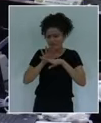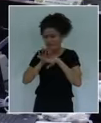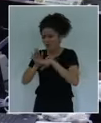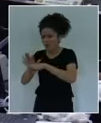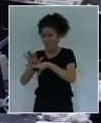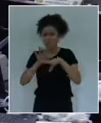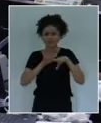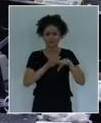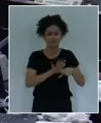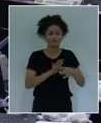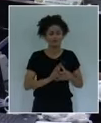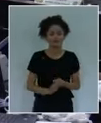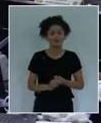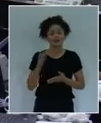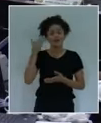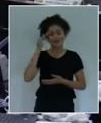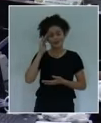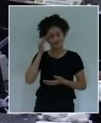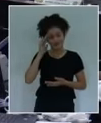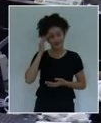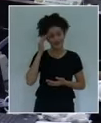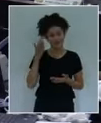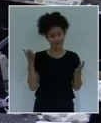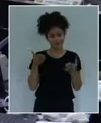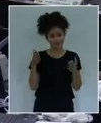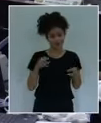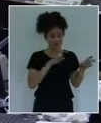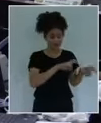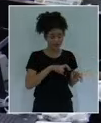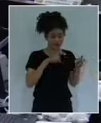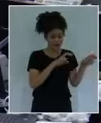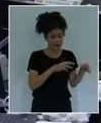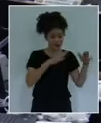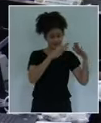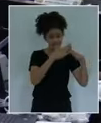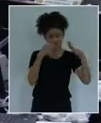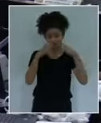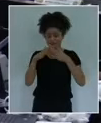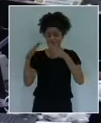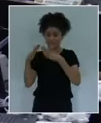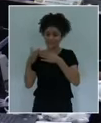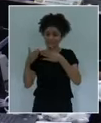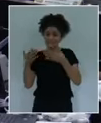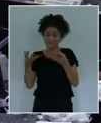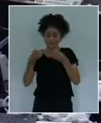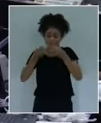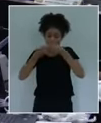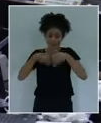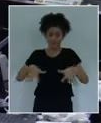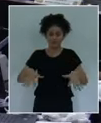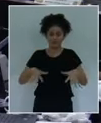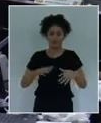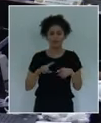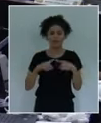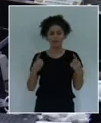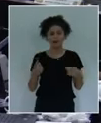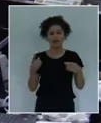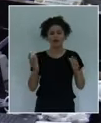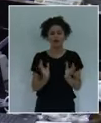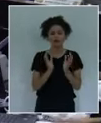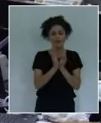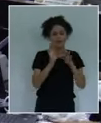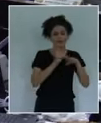vários locais ainda estão para ser arrumados, mas, como nós estamos falando, tem equipe para todo lado. E Deus